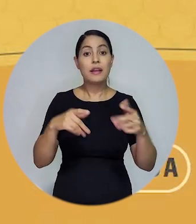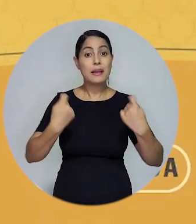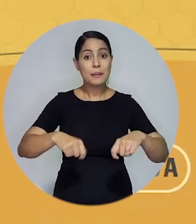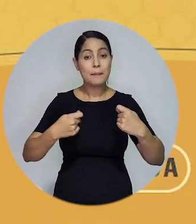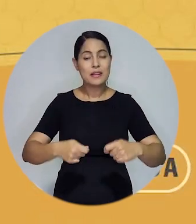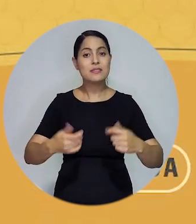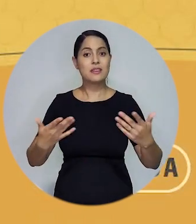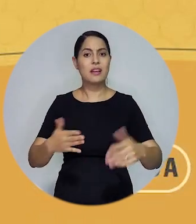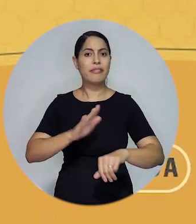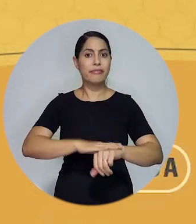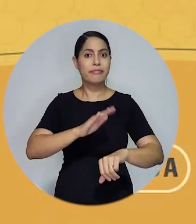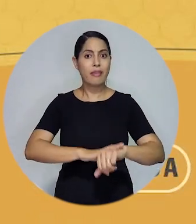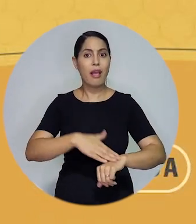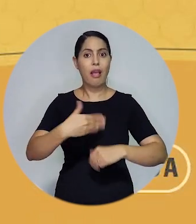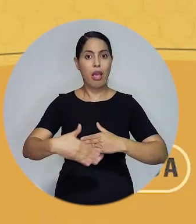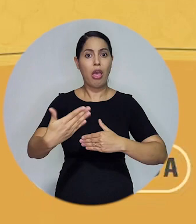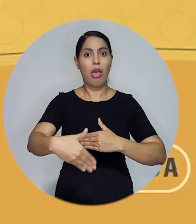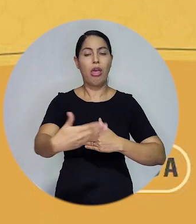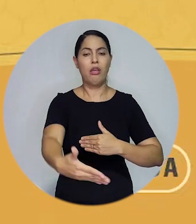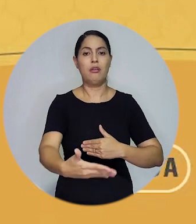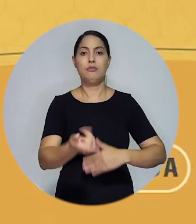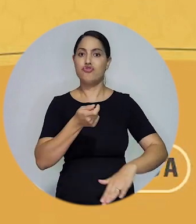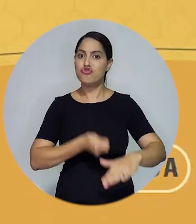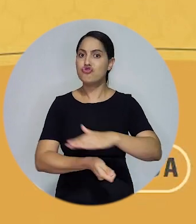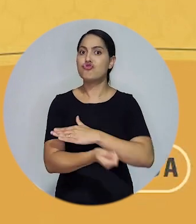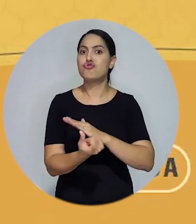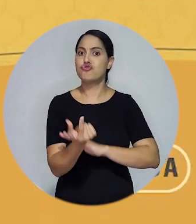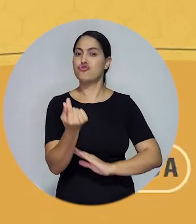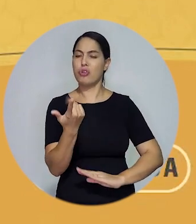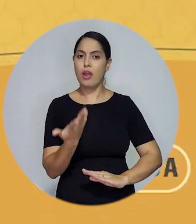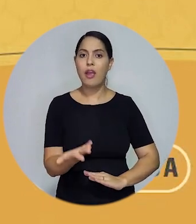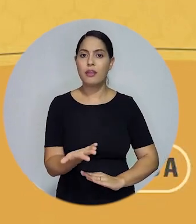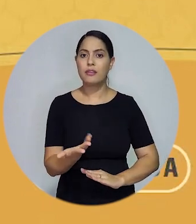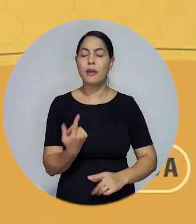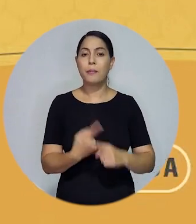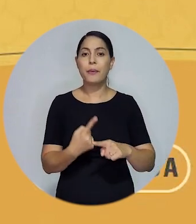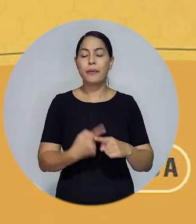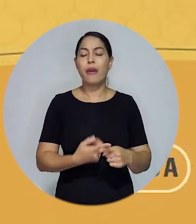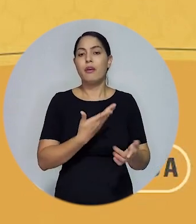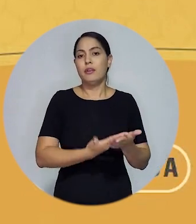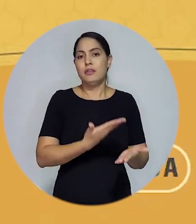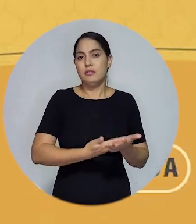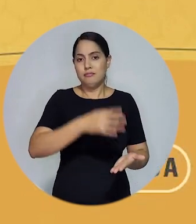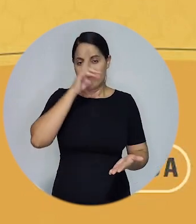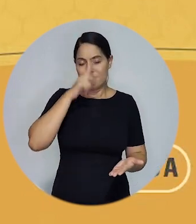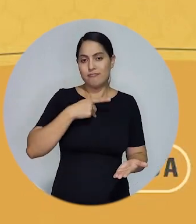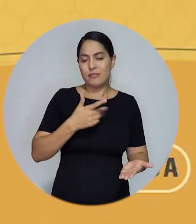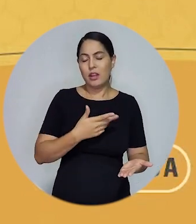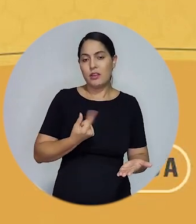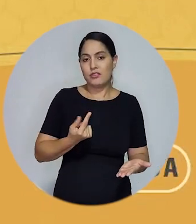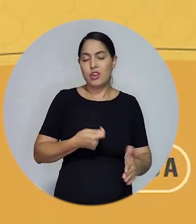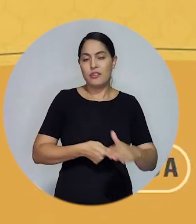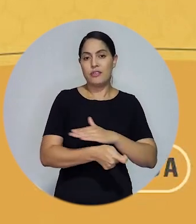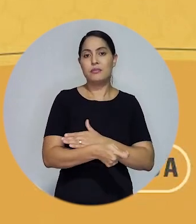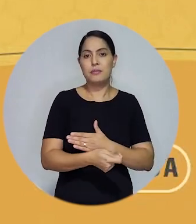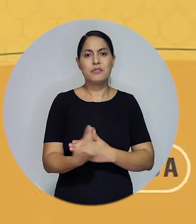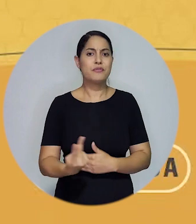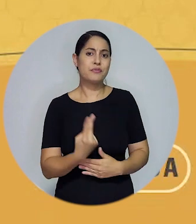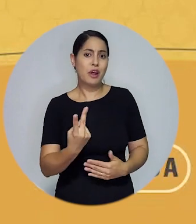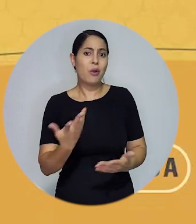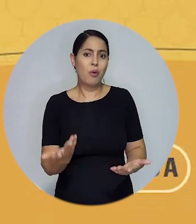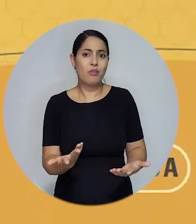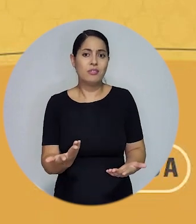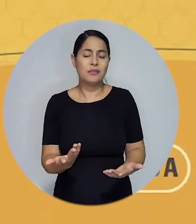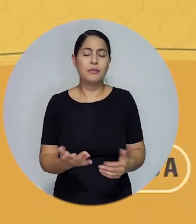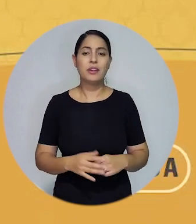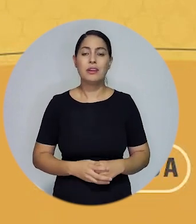cliente, e você tem que mergulhar nesse mercado. Isso leva tempo, né? Você gasta, você investe tempo em você, porque você é o teu